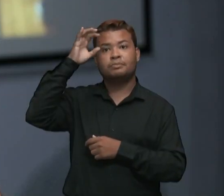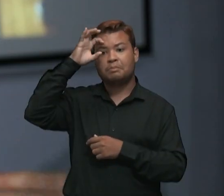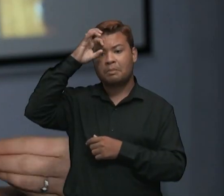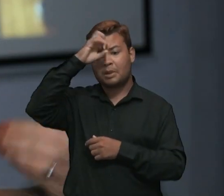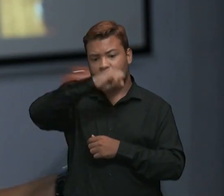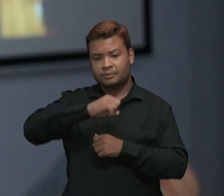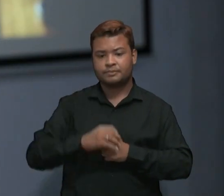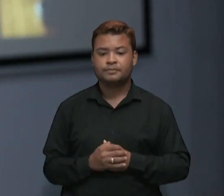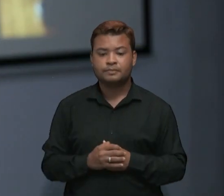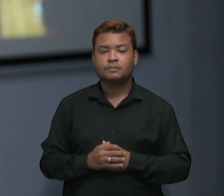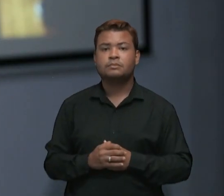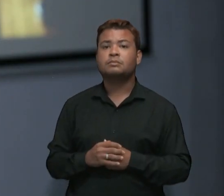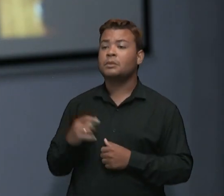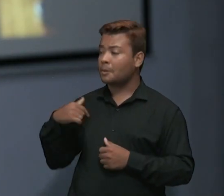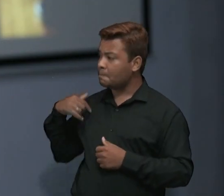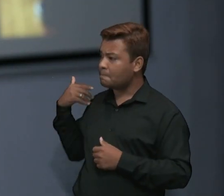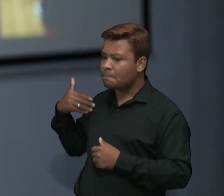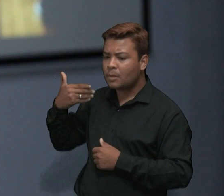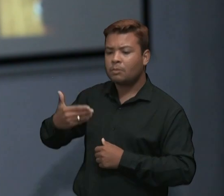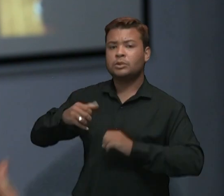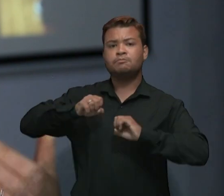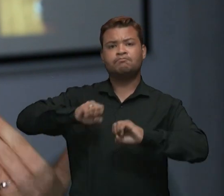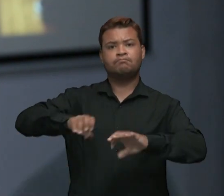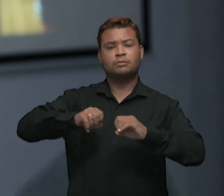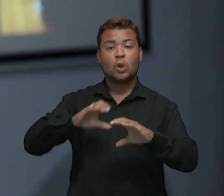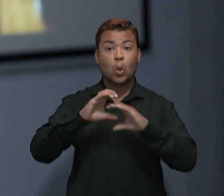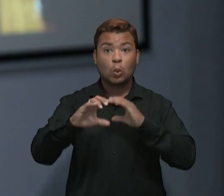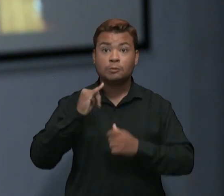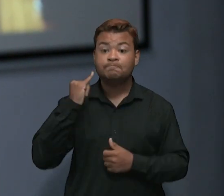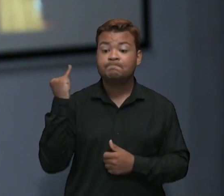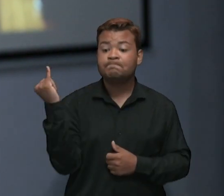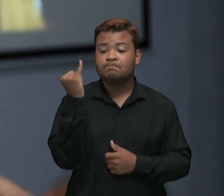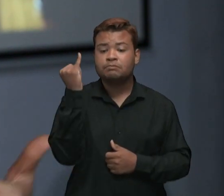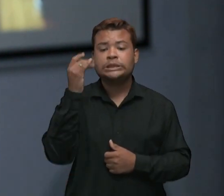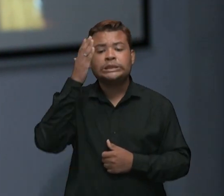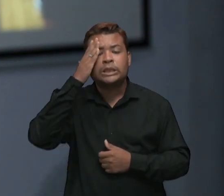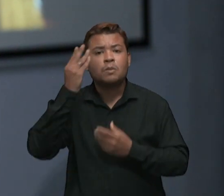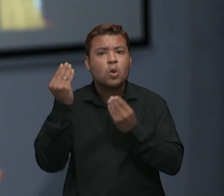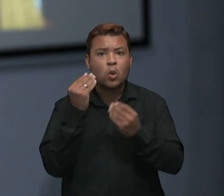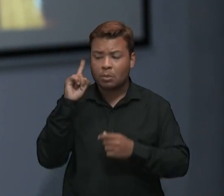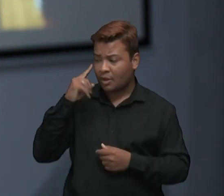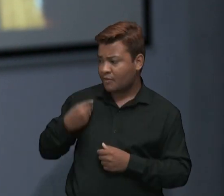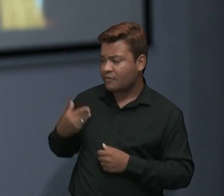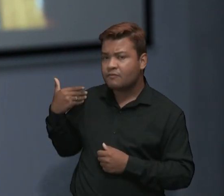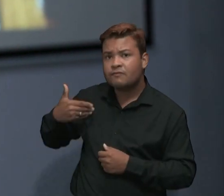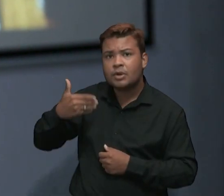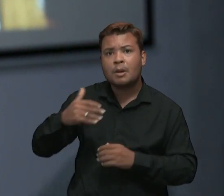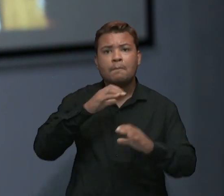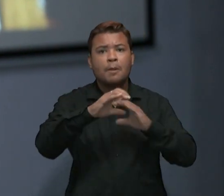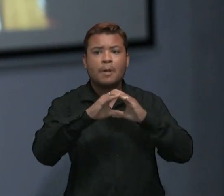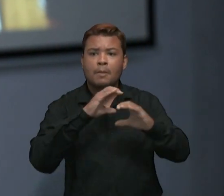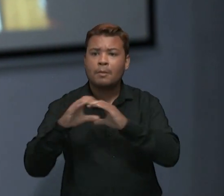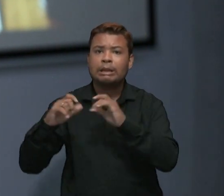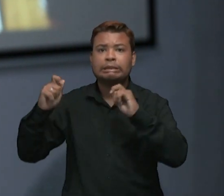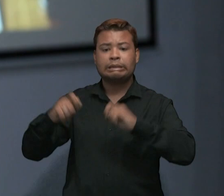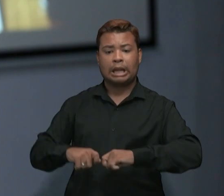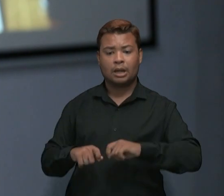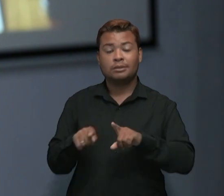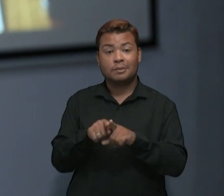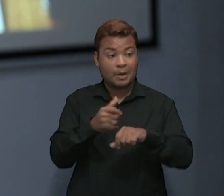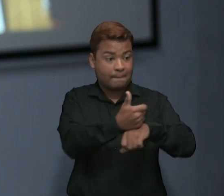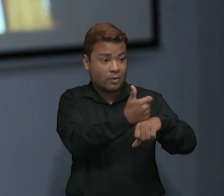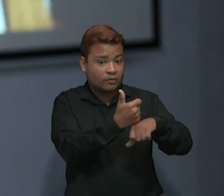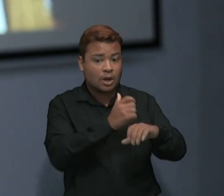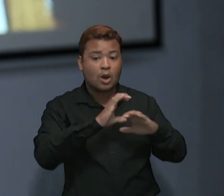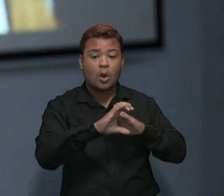vem ensinando a importância da comunicação, como eles podem usar a comunicação no seu dia a dia, na sua vida pessoal e também na sua vida